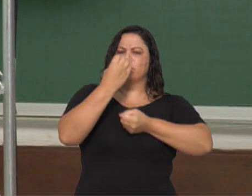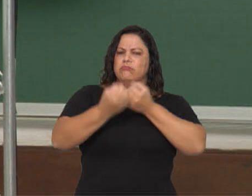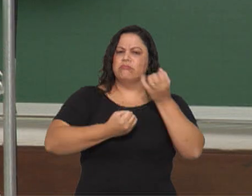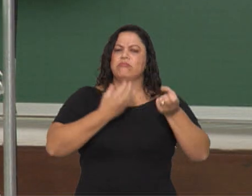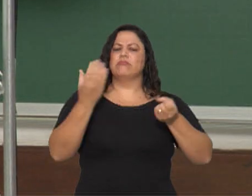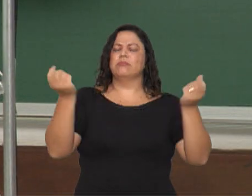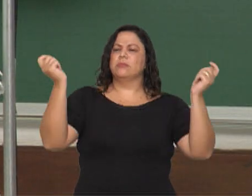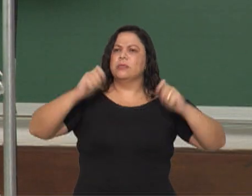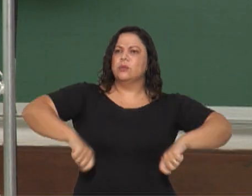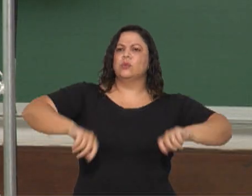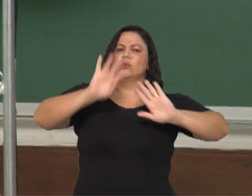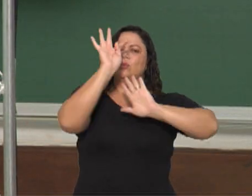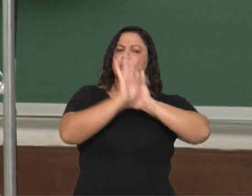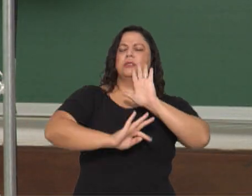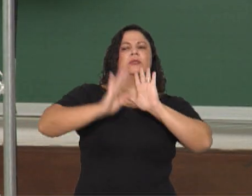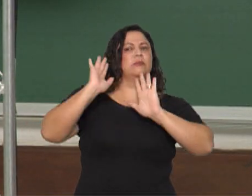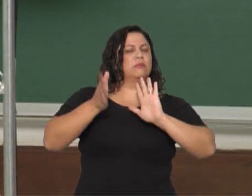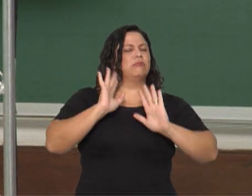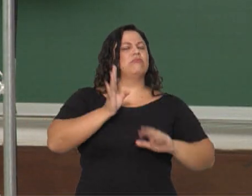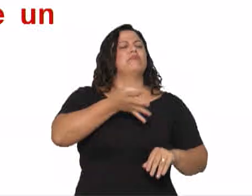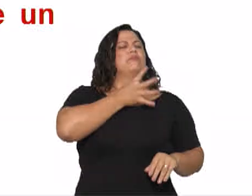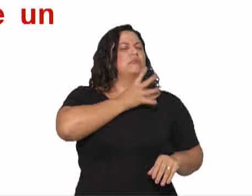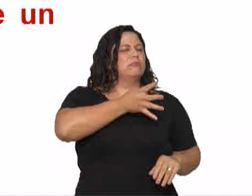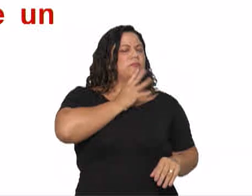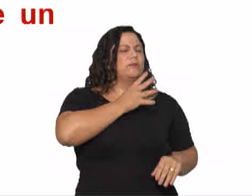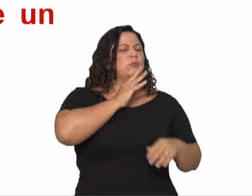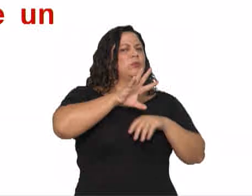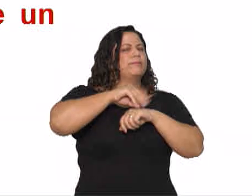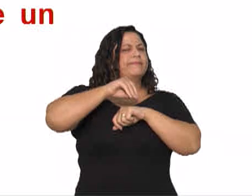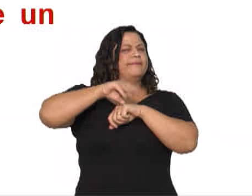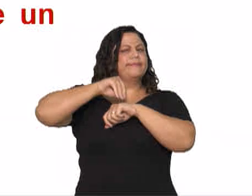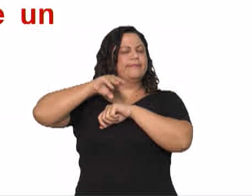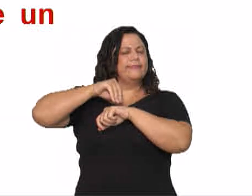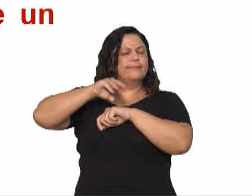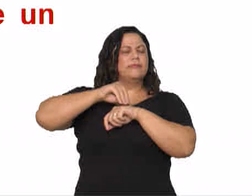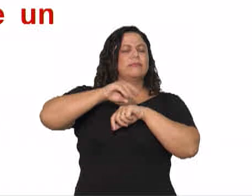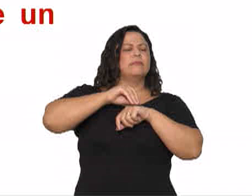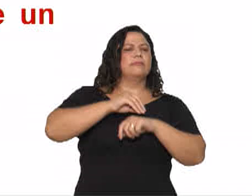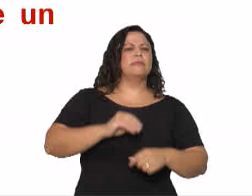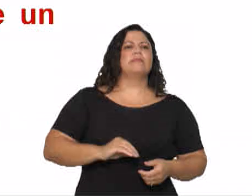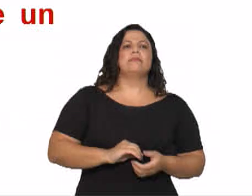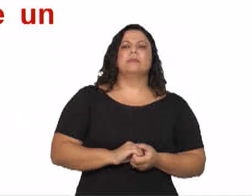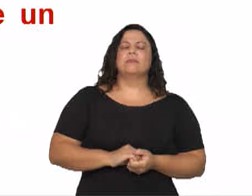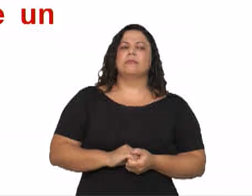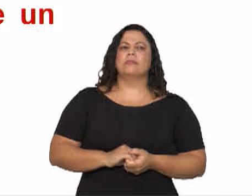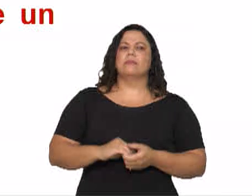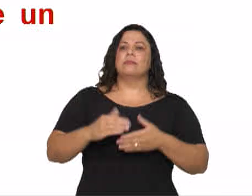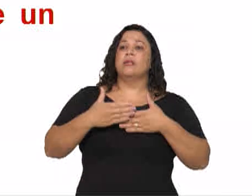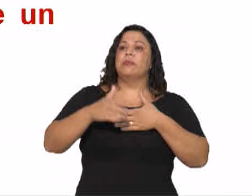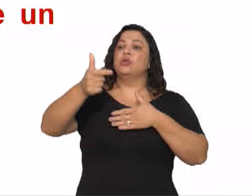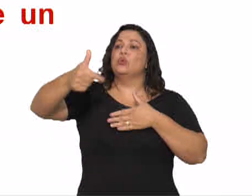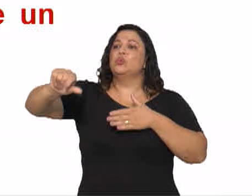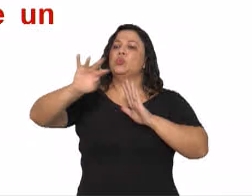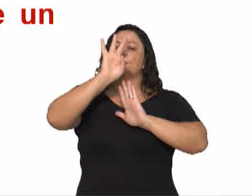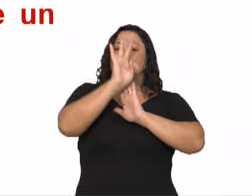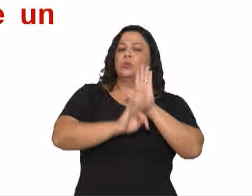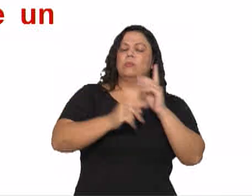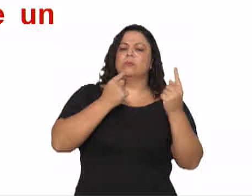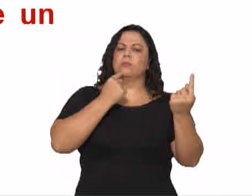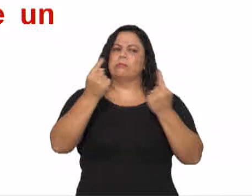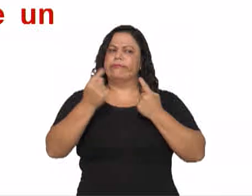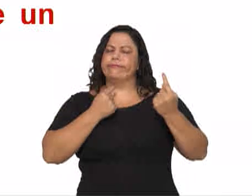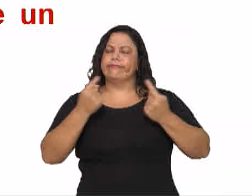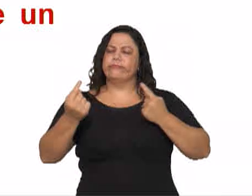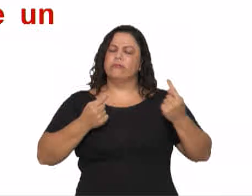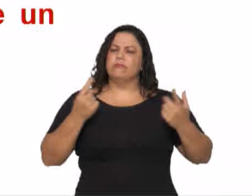temas de textos que nós já fizemos leitura. Nós estabelecemos diálogos a partir de outros textos. E, por